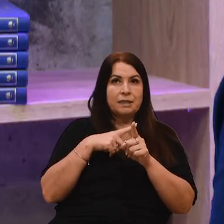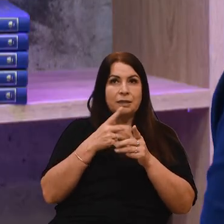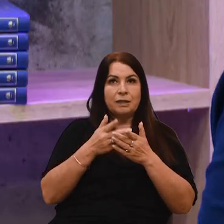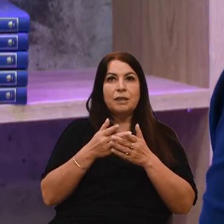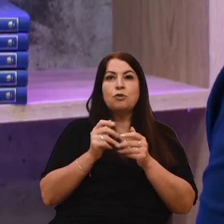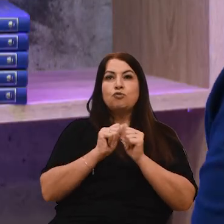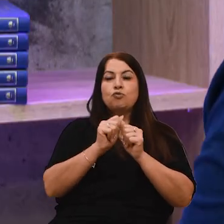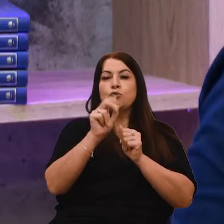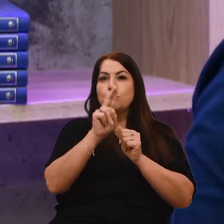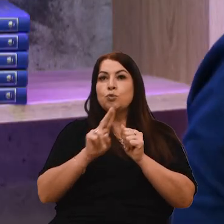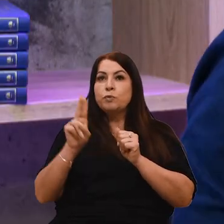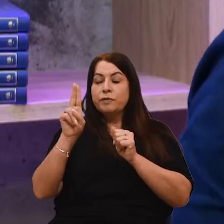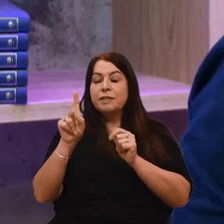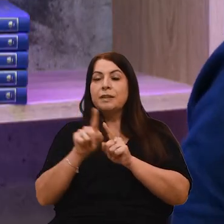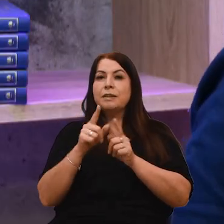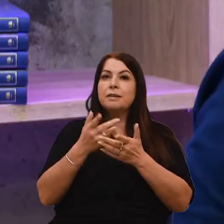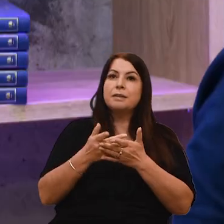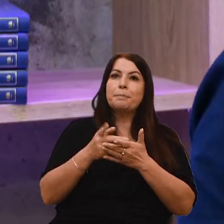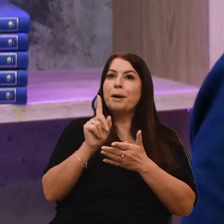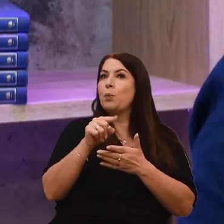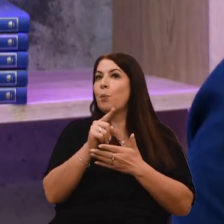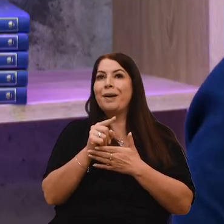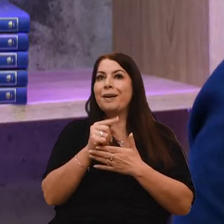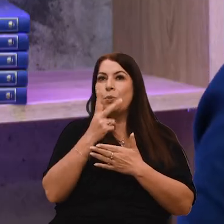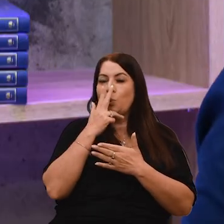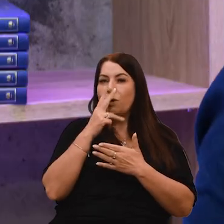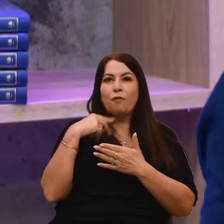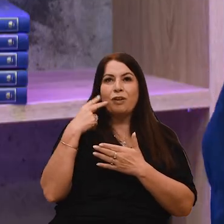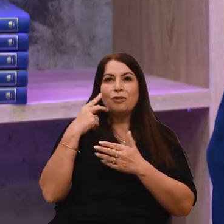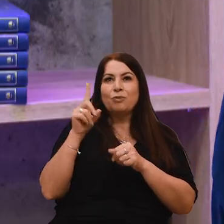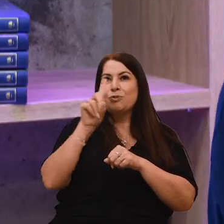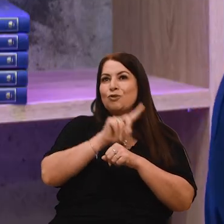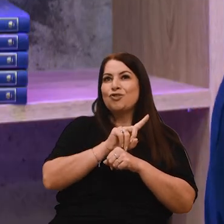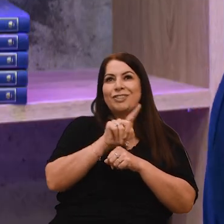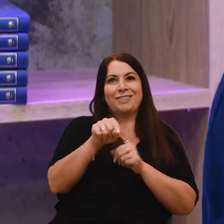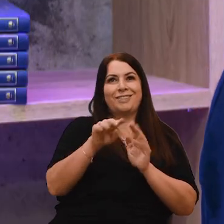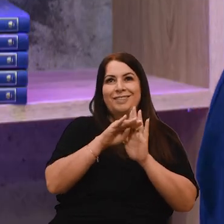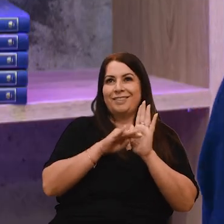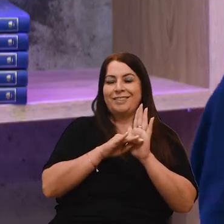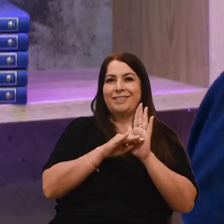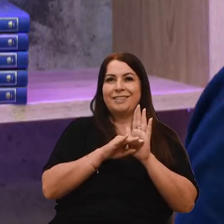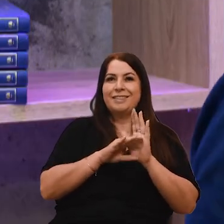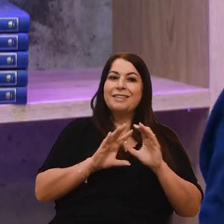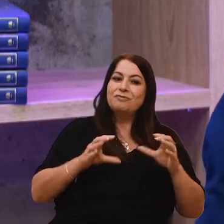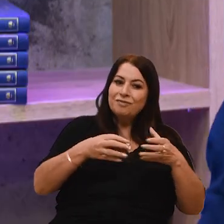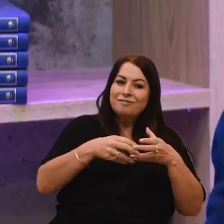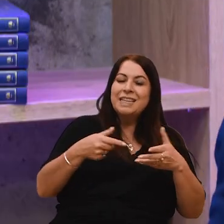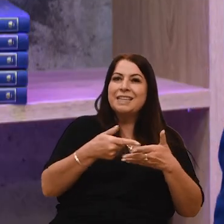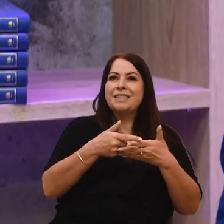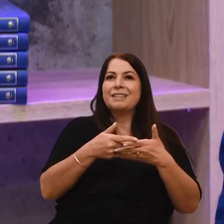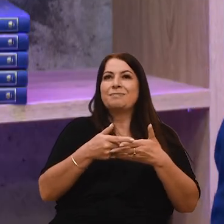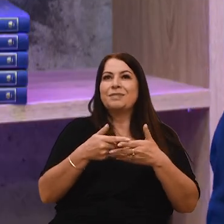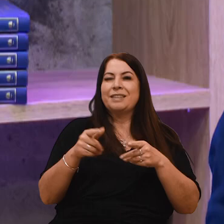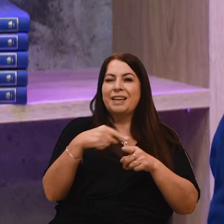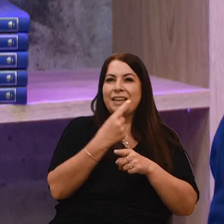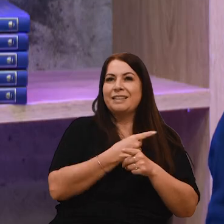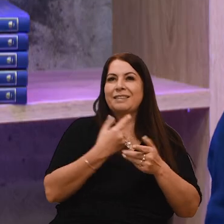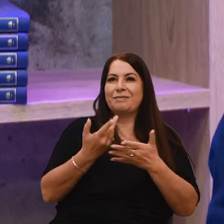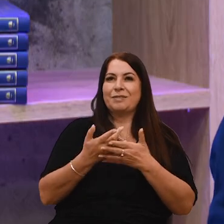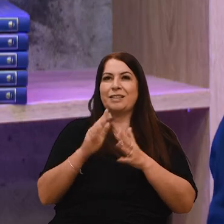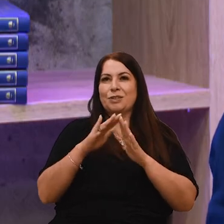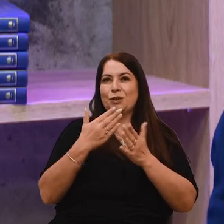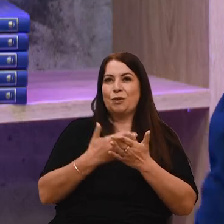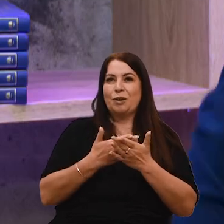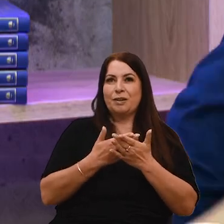os universitários, mas não é como Vereador e Vereadora por um Dia, que é da galerinha ali dos do ensino, olhos, da o escola.